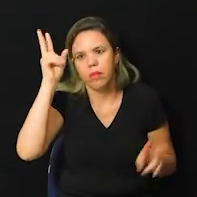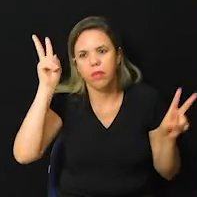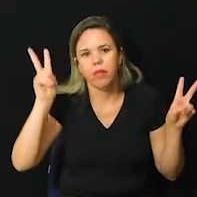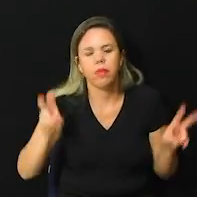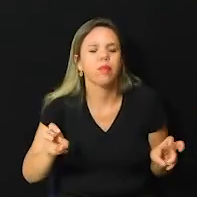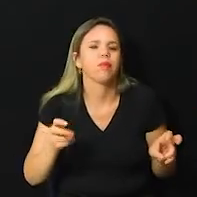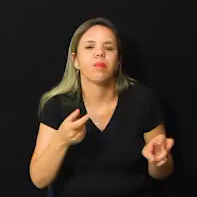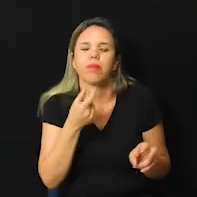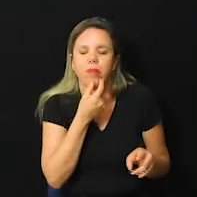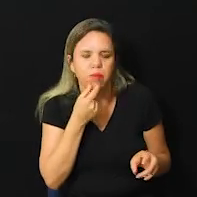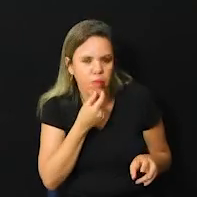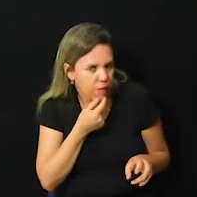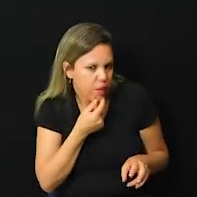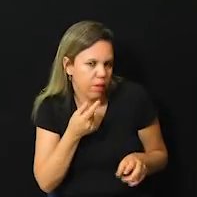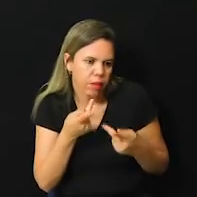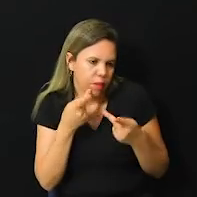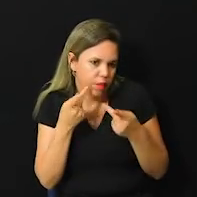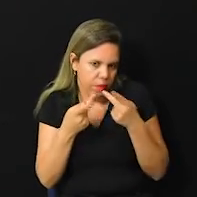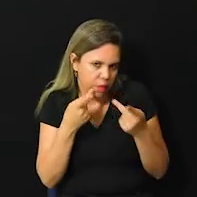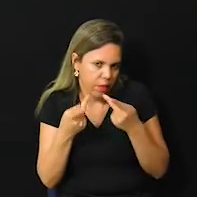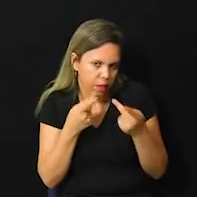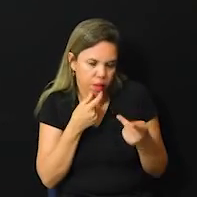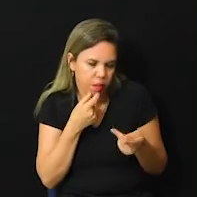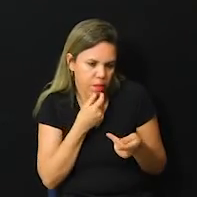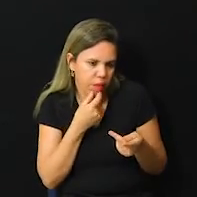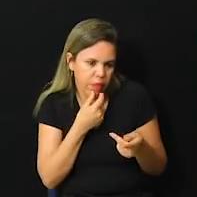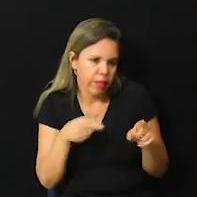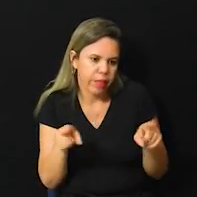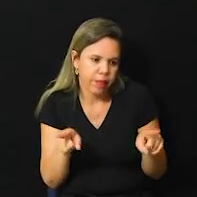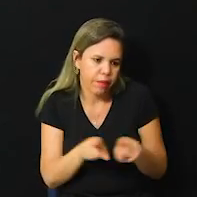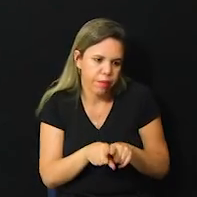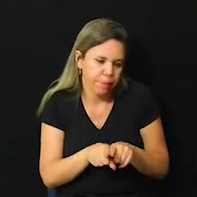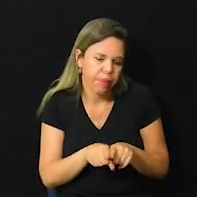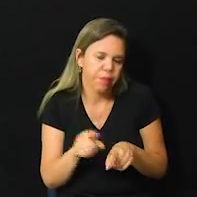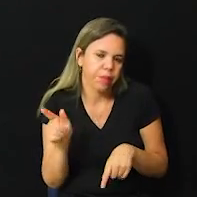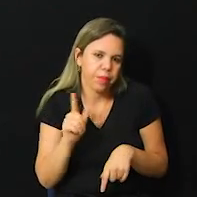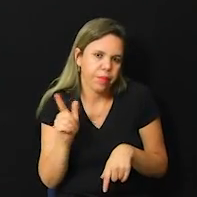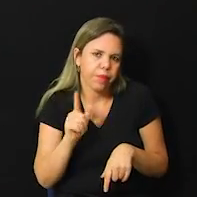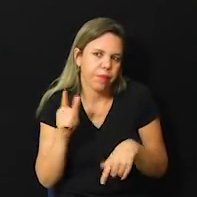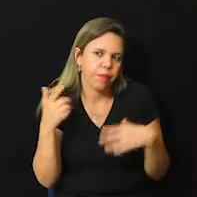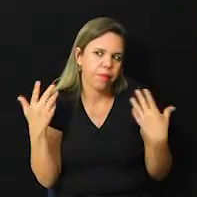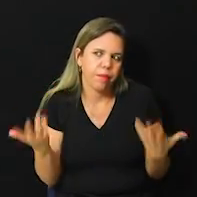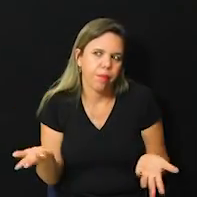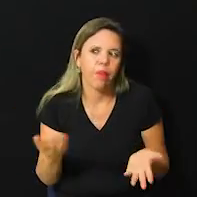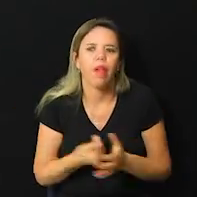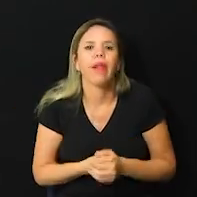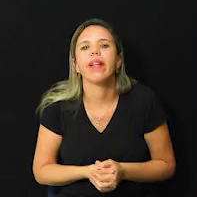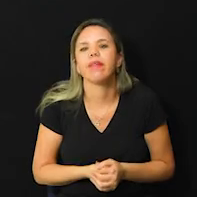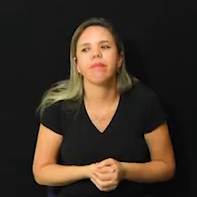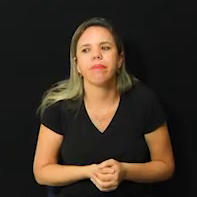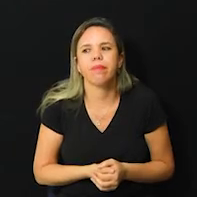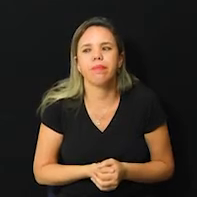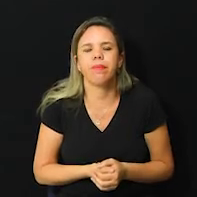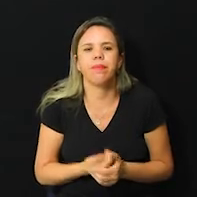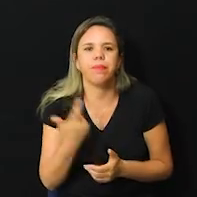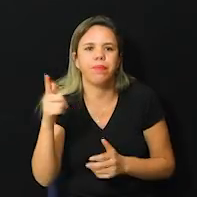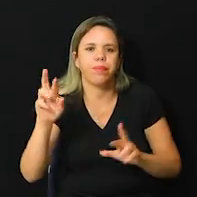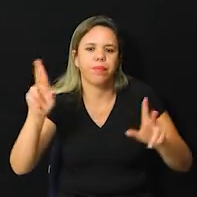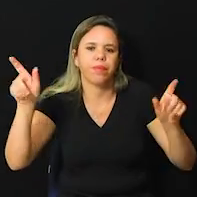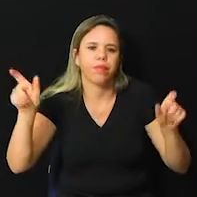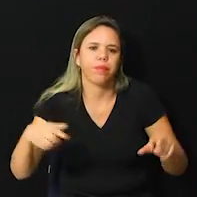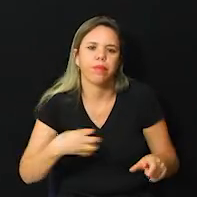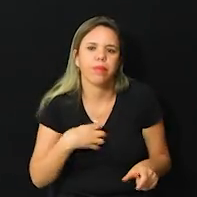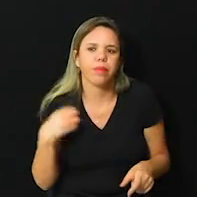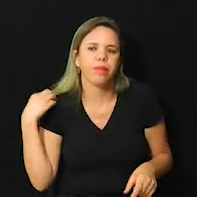em termos de idioma falando inglês como também evidentemente é o